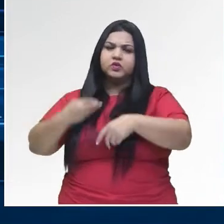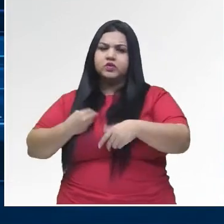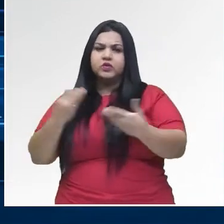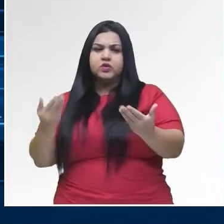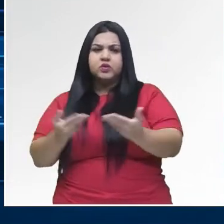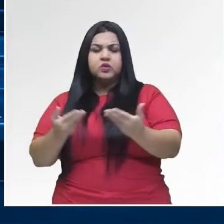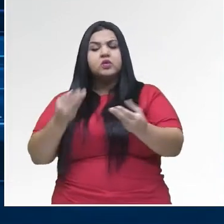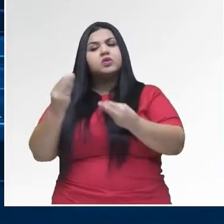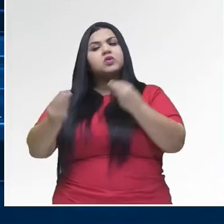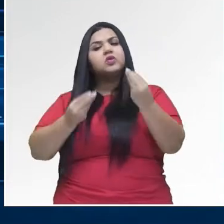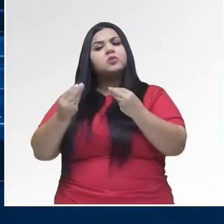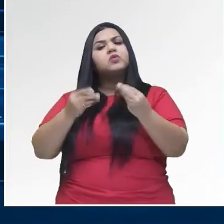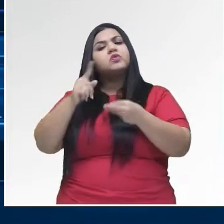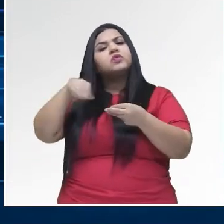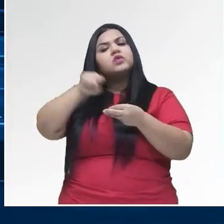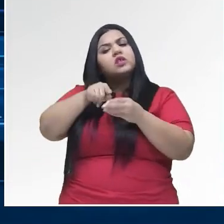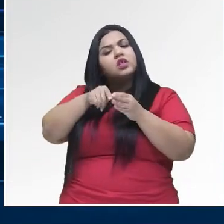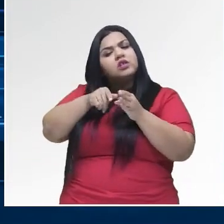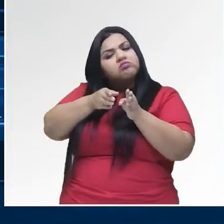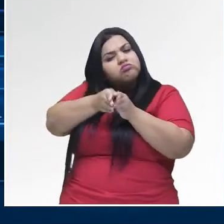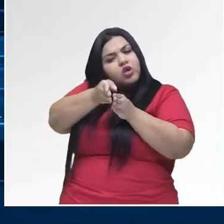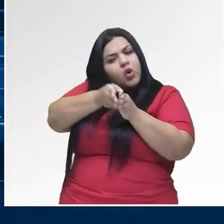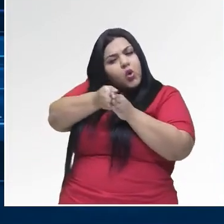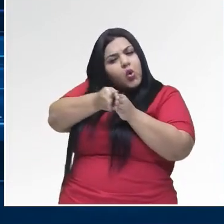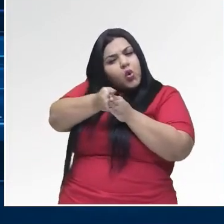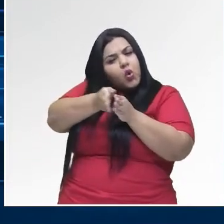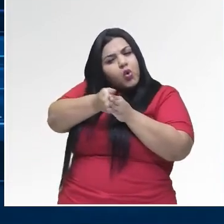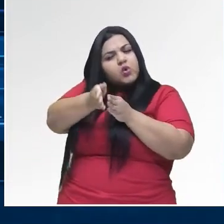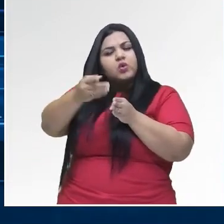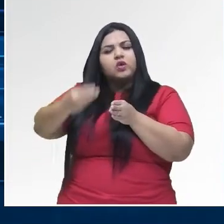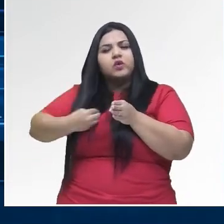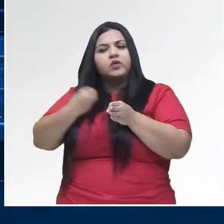Como é que você orientou a sua vida hoje? Né?